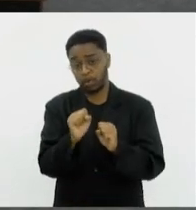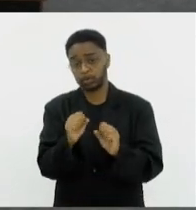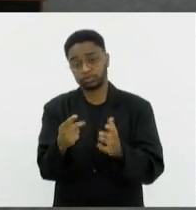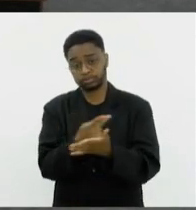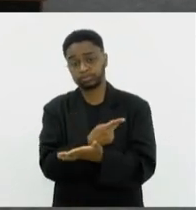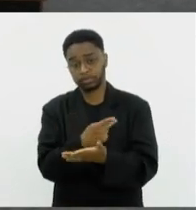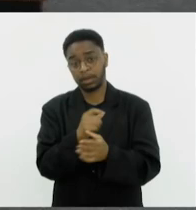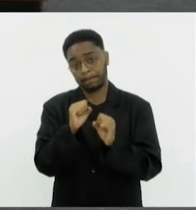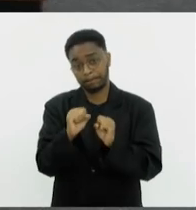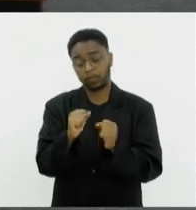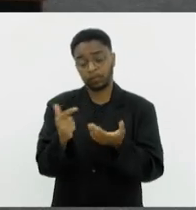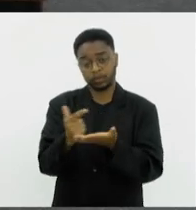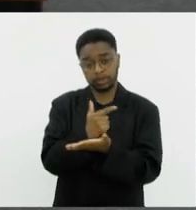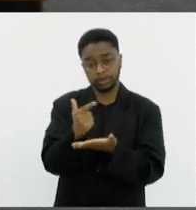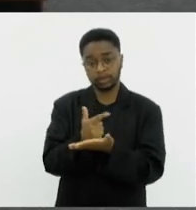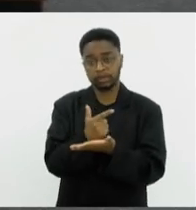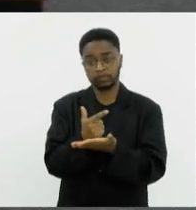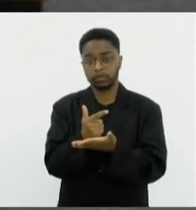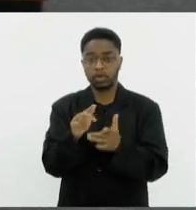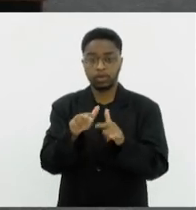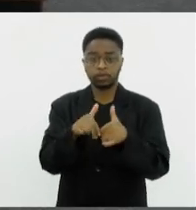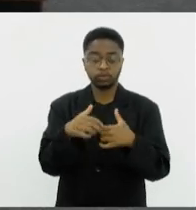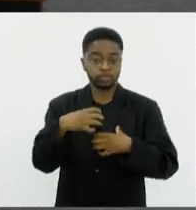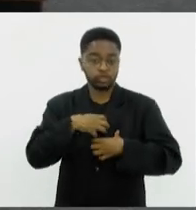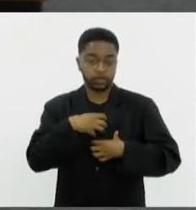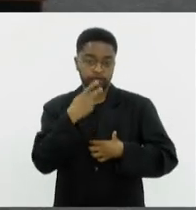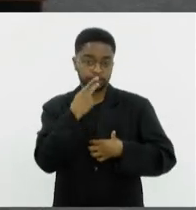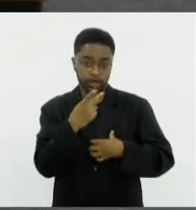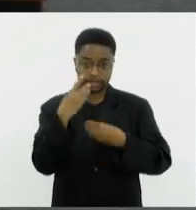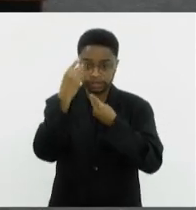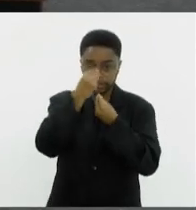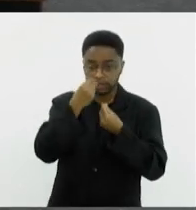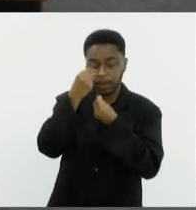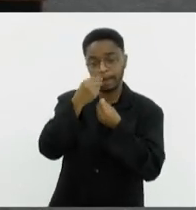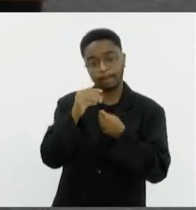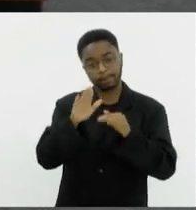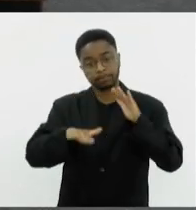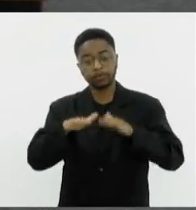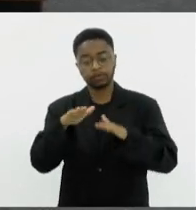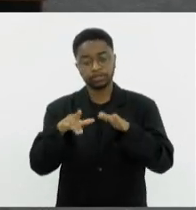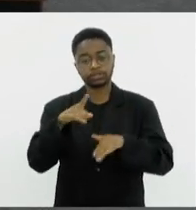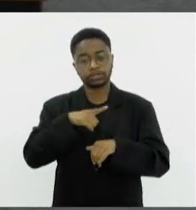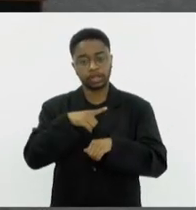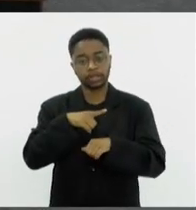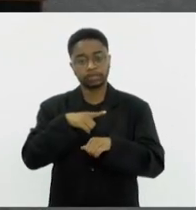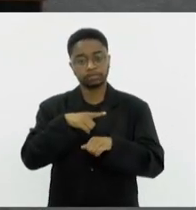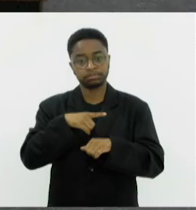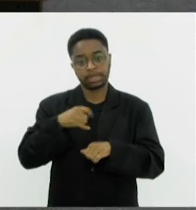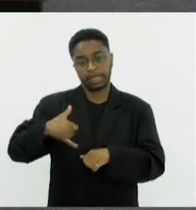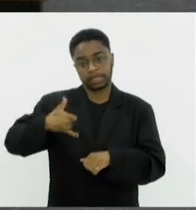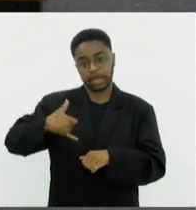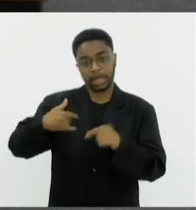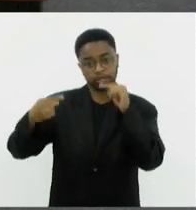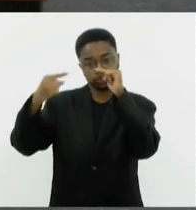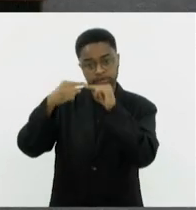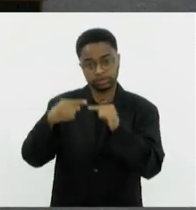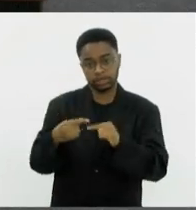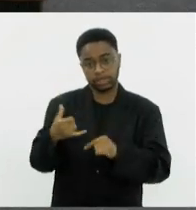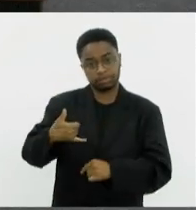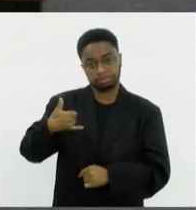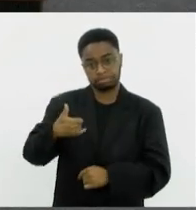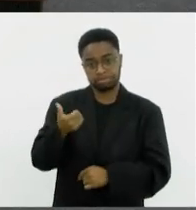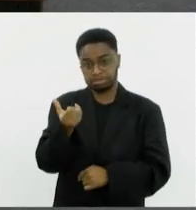o livro, por conta da maneira que aborda a sexualidade, tenha uma indicação etária, acima de